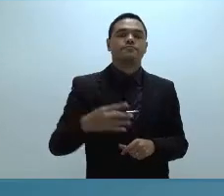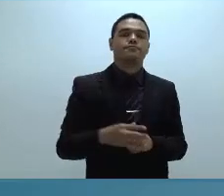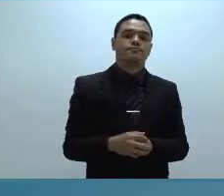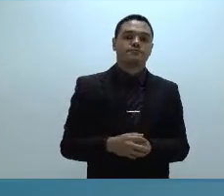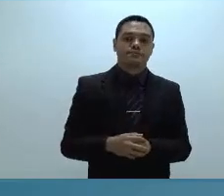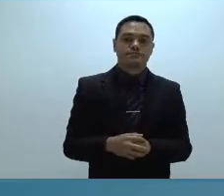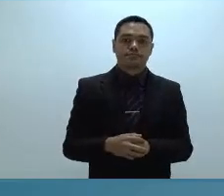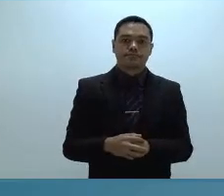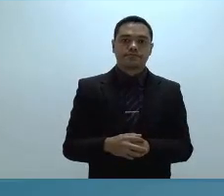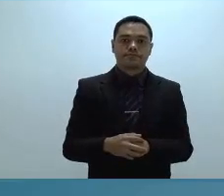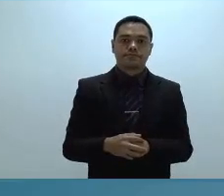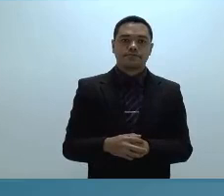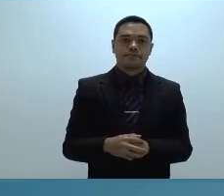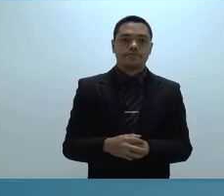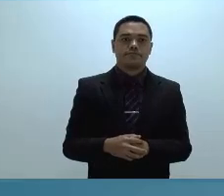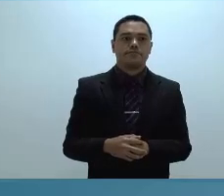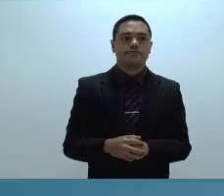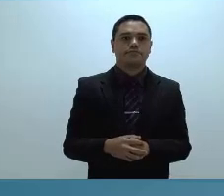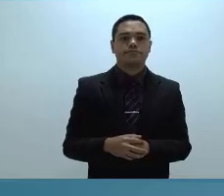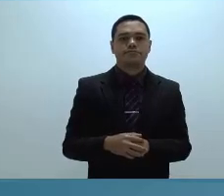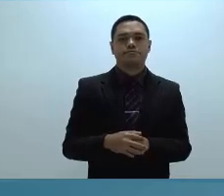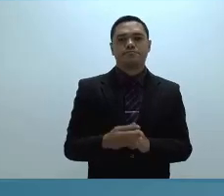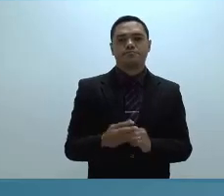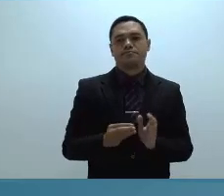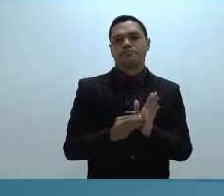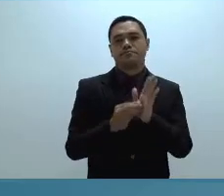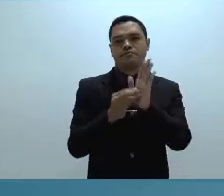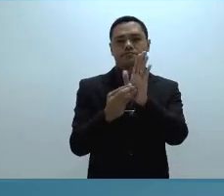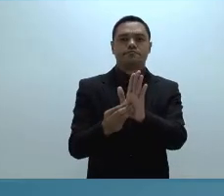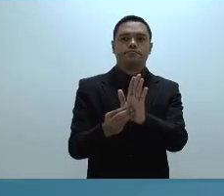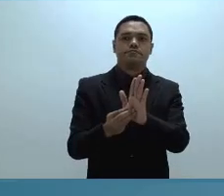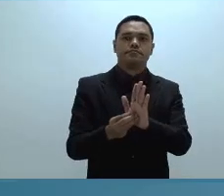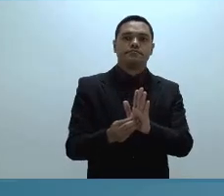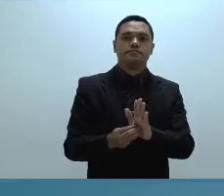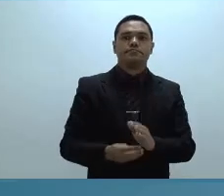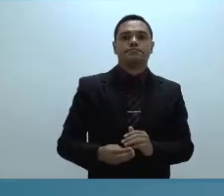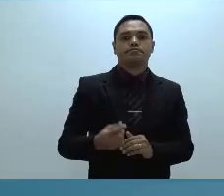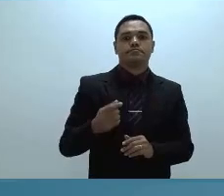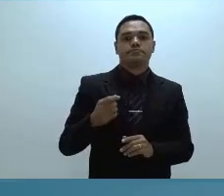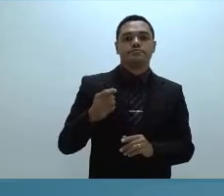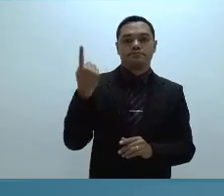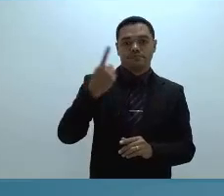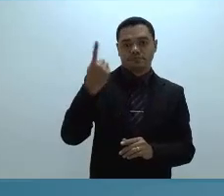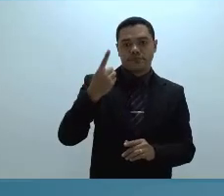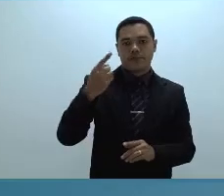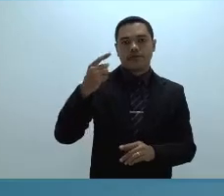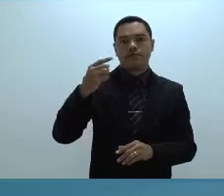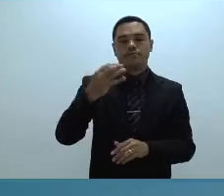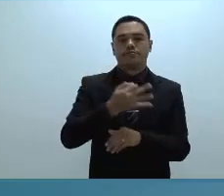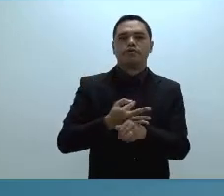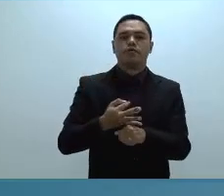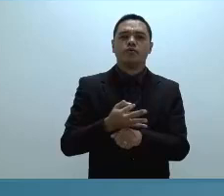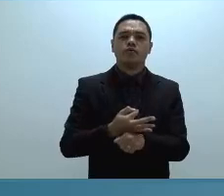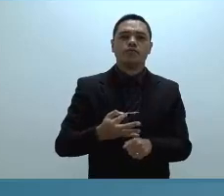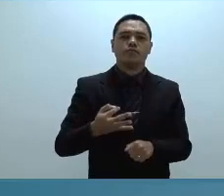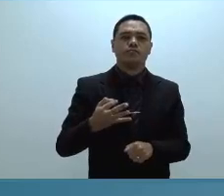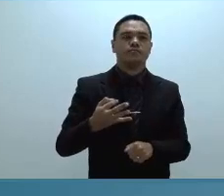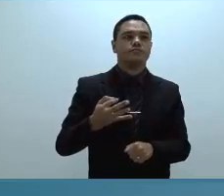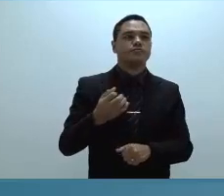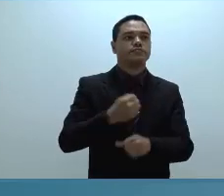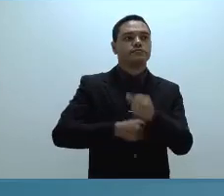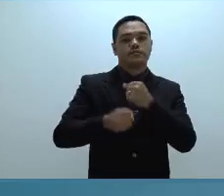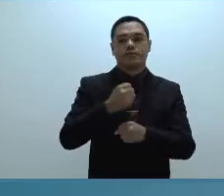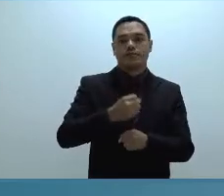Carvalho, publicado no DJ de 1º de junho de 2019, que assim diz: na conflito interno de competência,